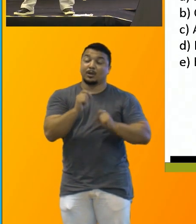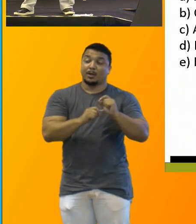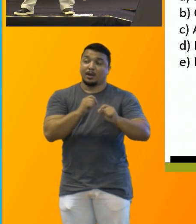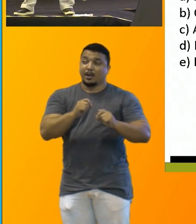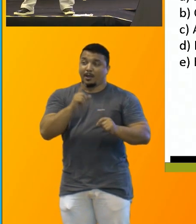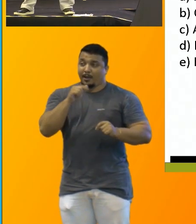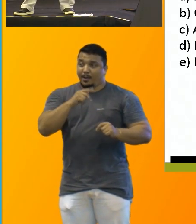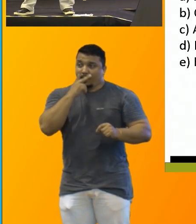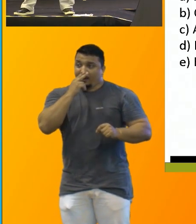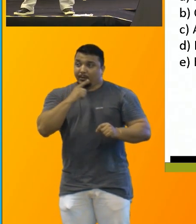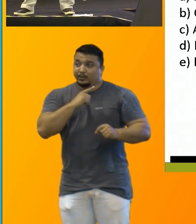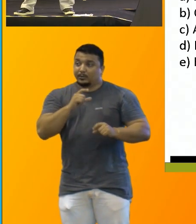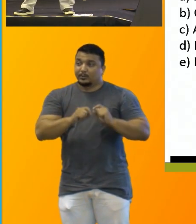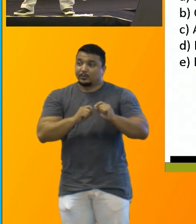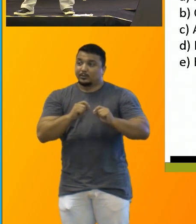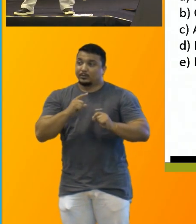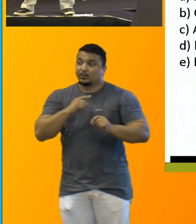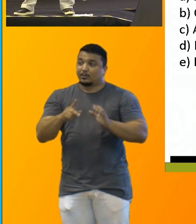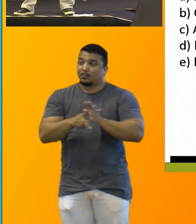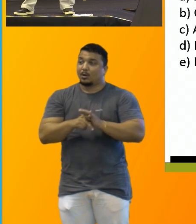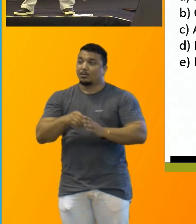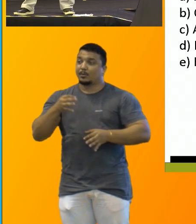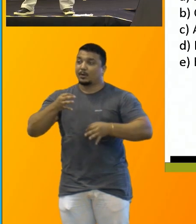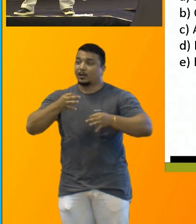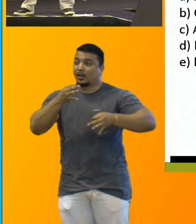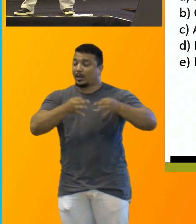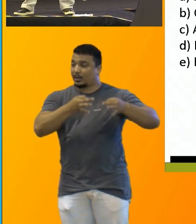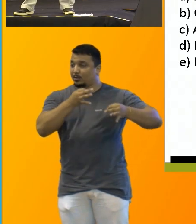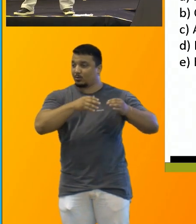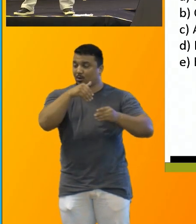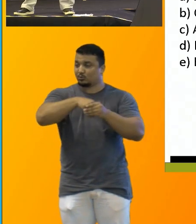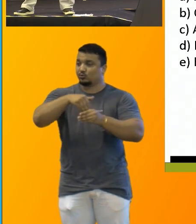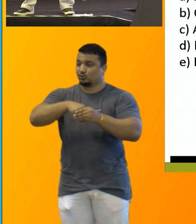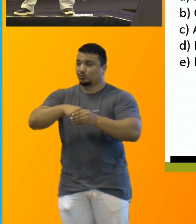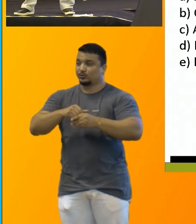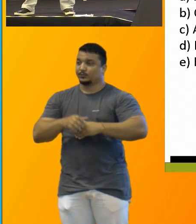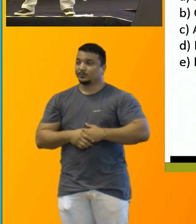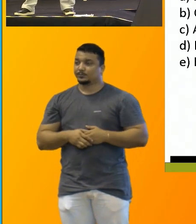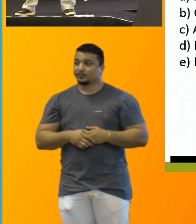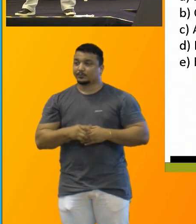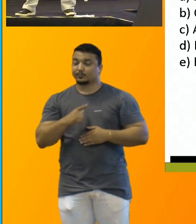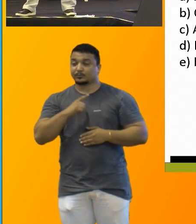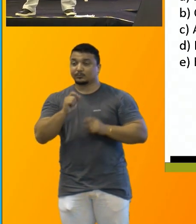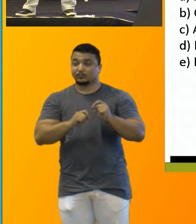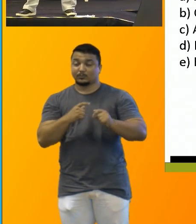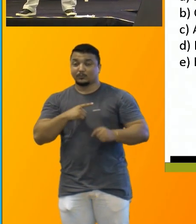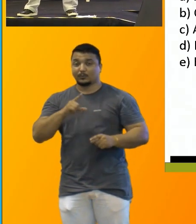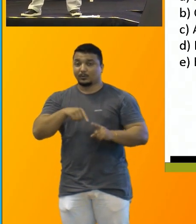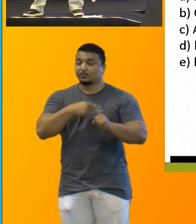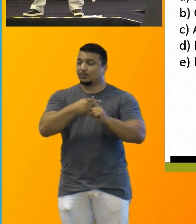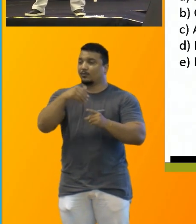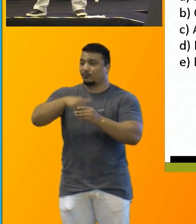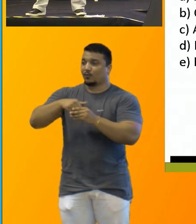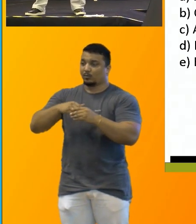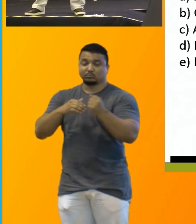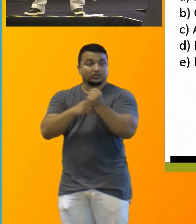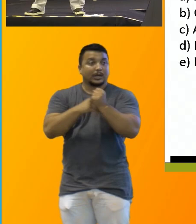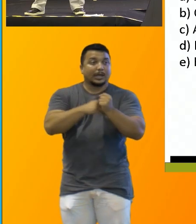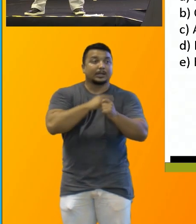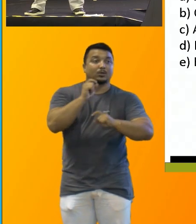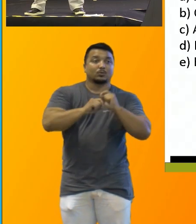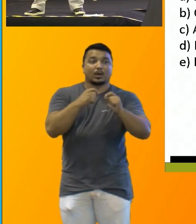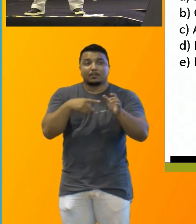uma justiça eleitoral. E vou dizer mais uma. Além do voto secreto, ele vai estabelecer